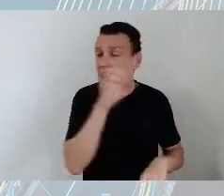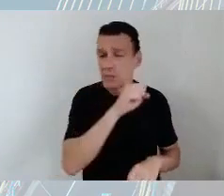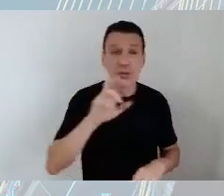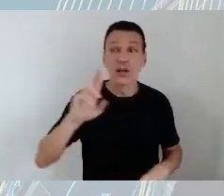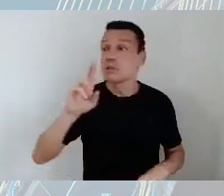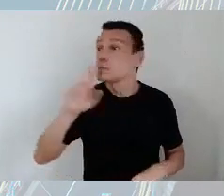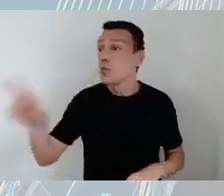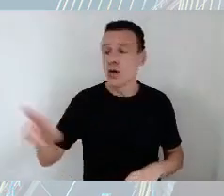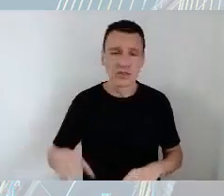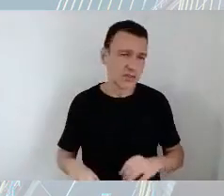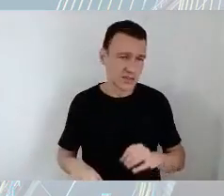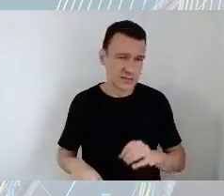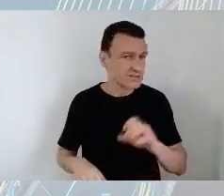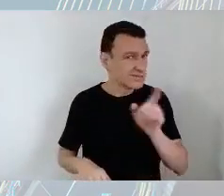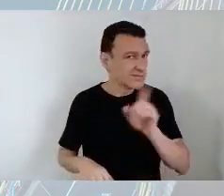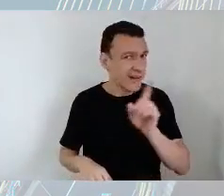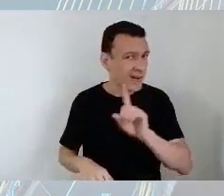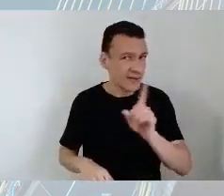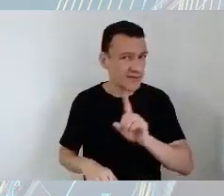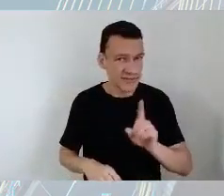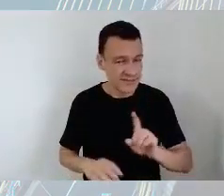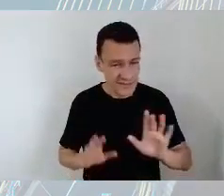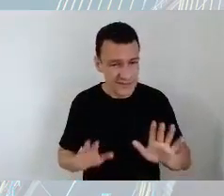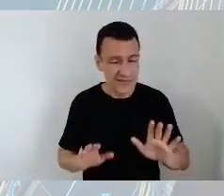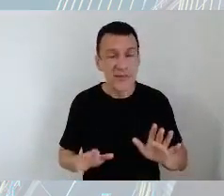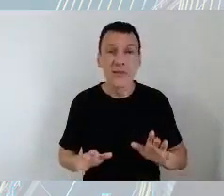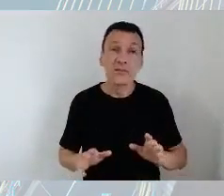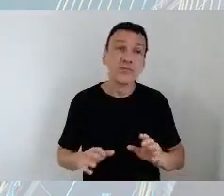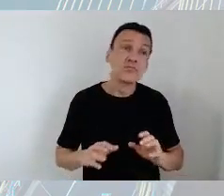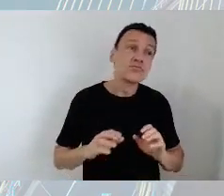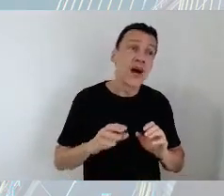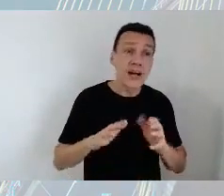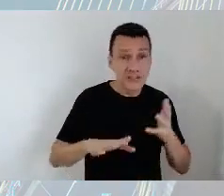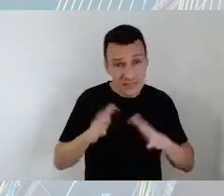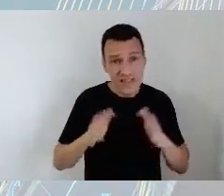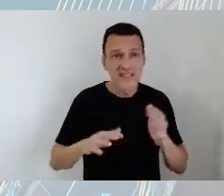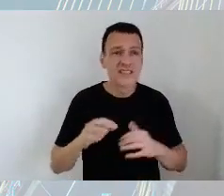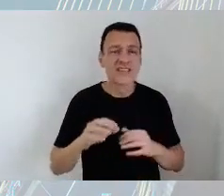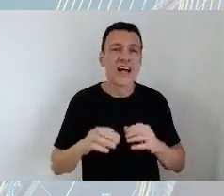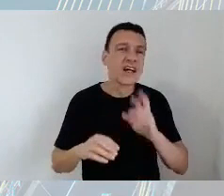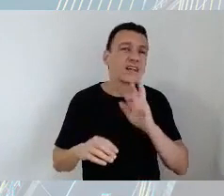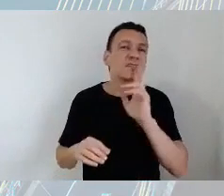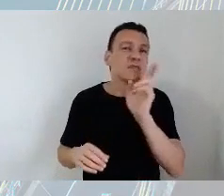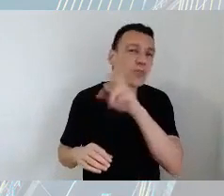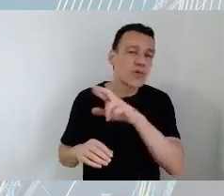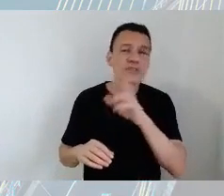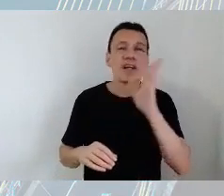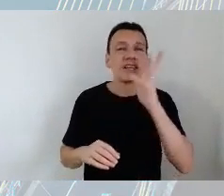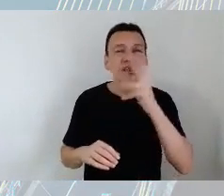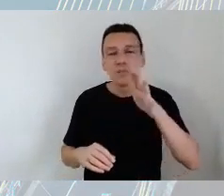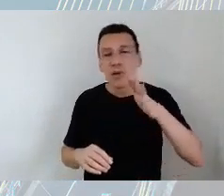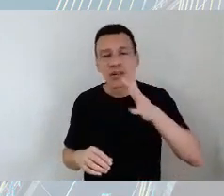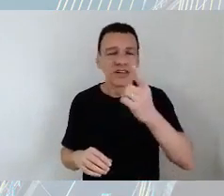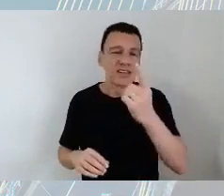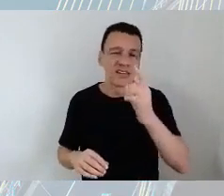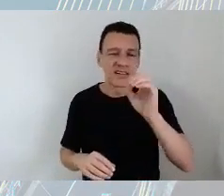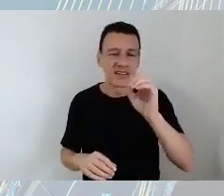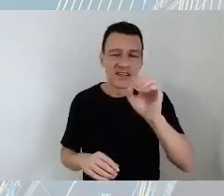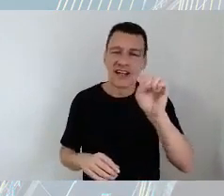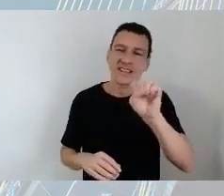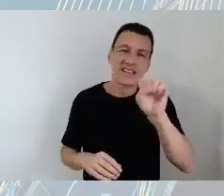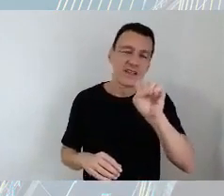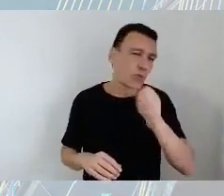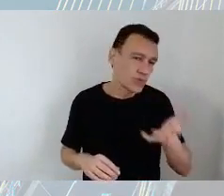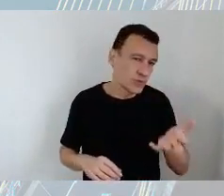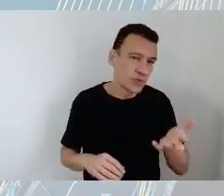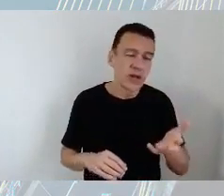que, em algum momento, a sua função vai durar, por exemplo, mais que 10 segundos. Então, você não vai conseguir armazenar numa Lambda Function, uma função na